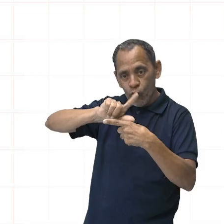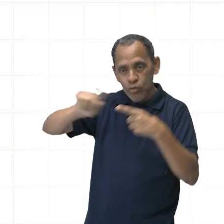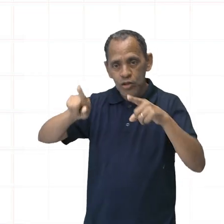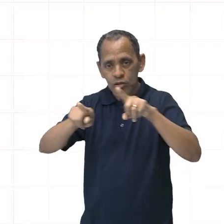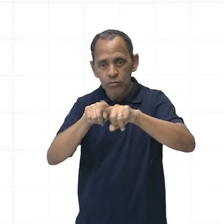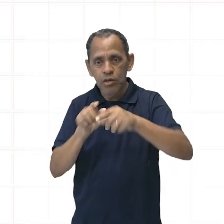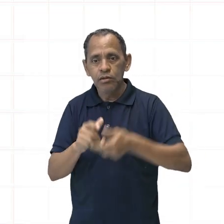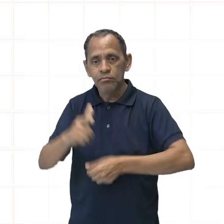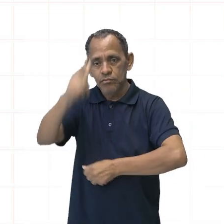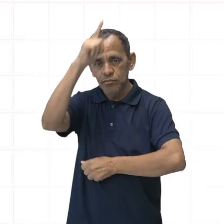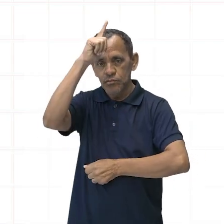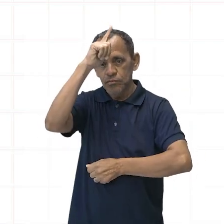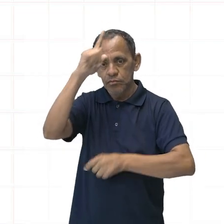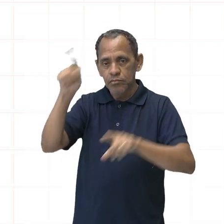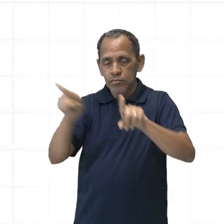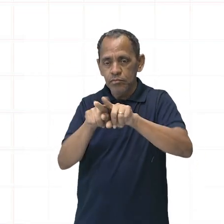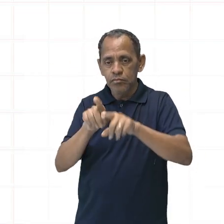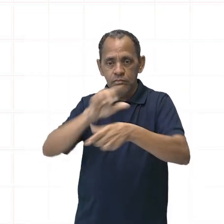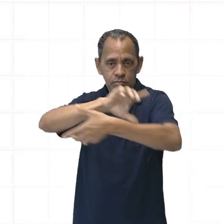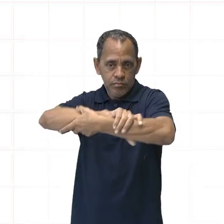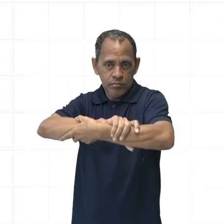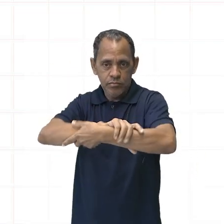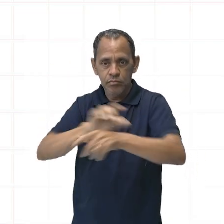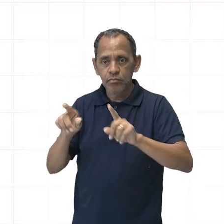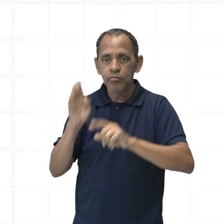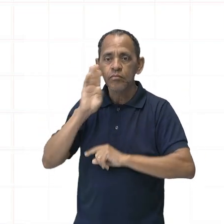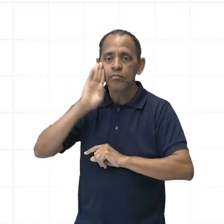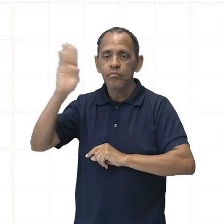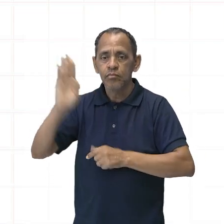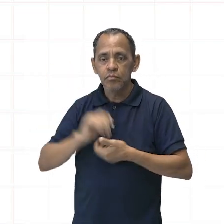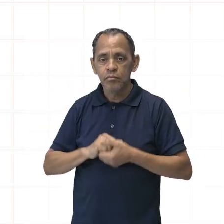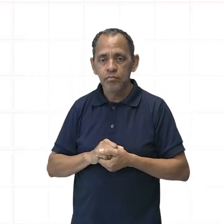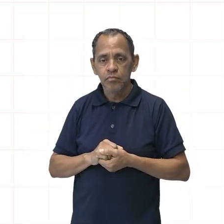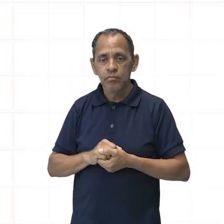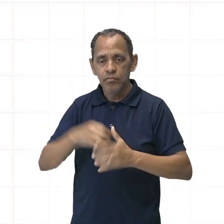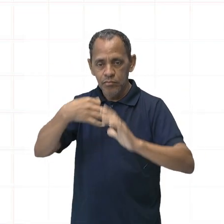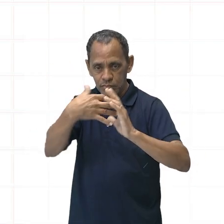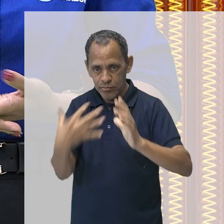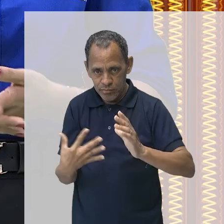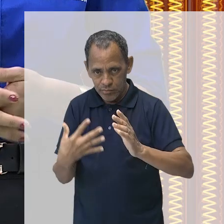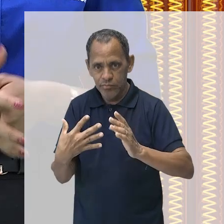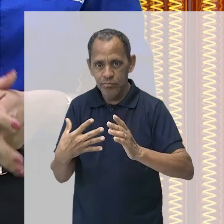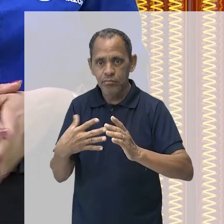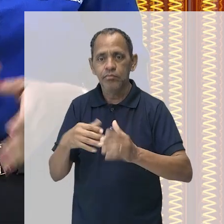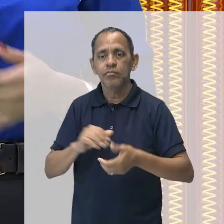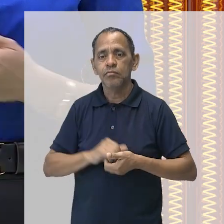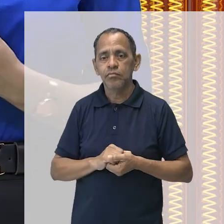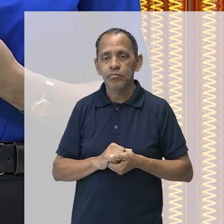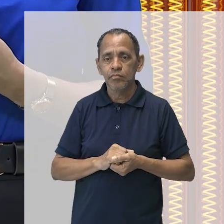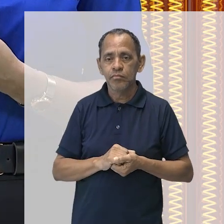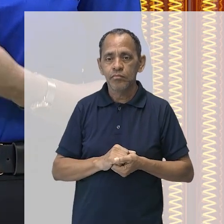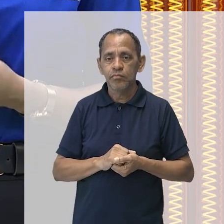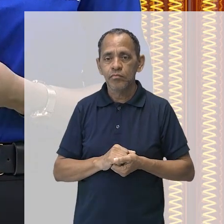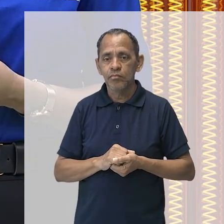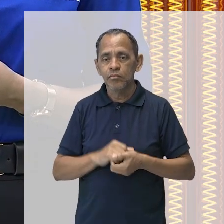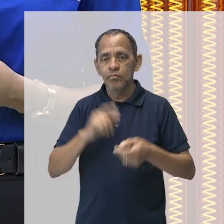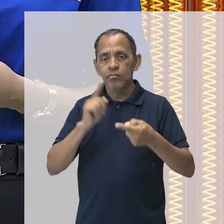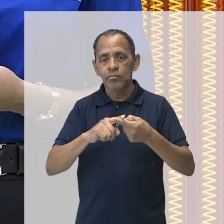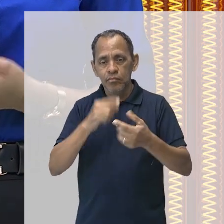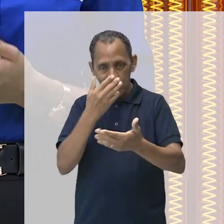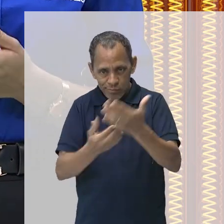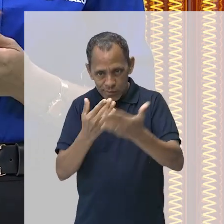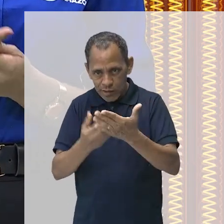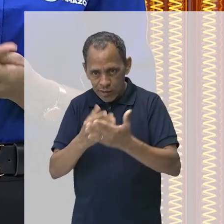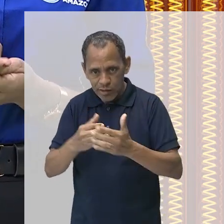à Alemanha. E quais foram os principais termos, né, desse tratado? Acompanhe comigo. Temos a perda de